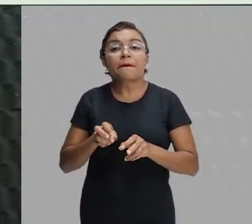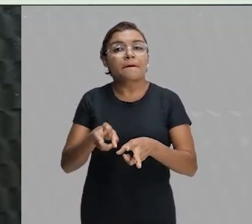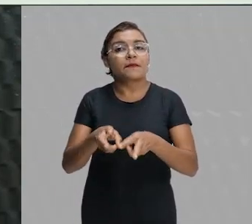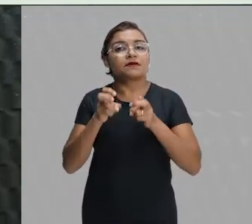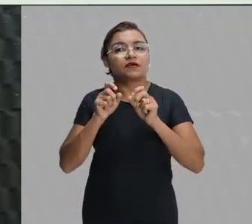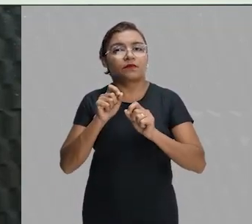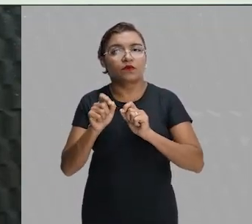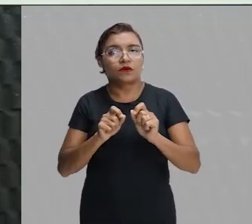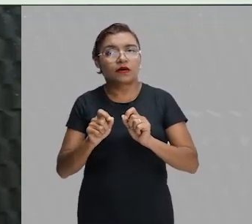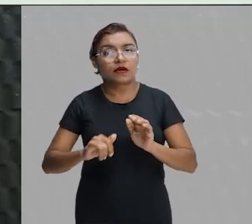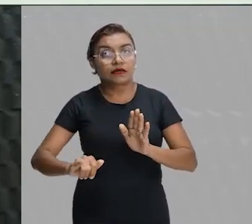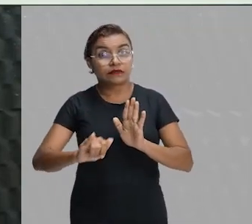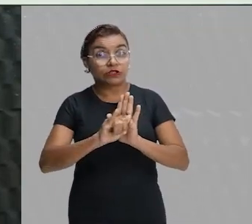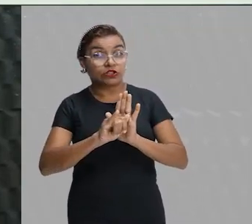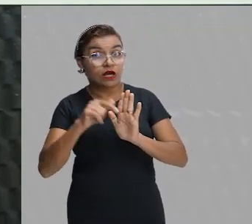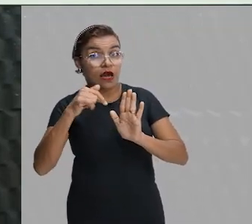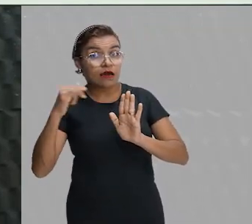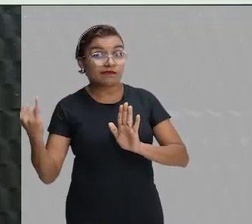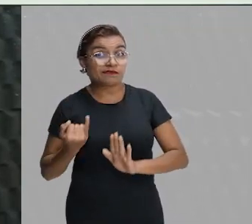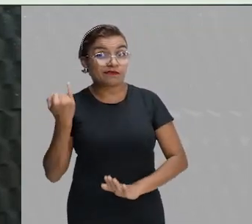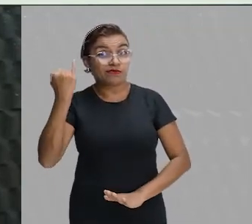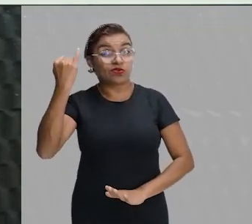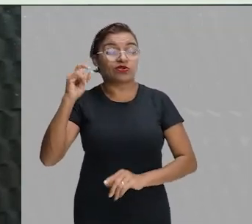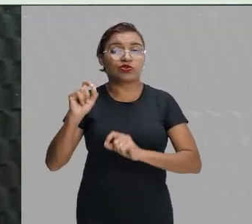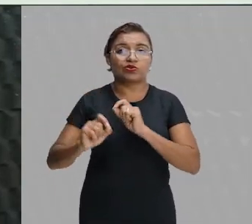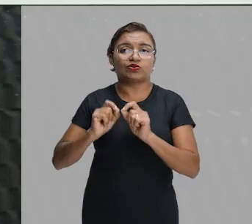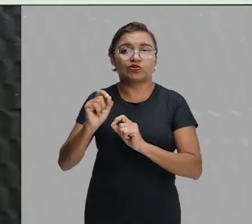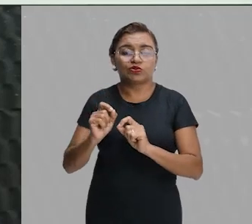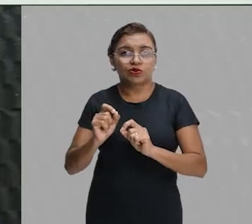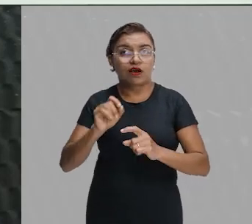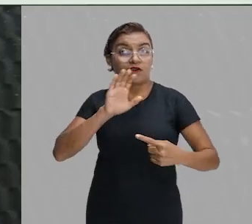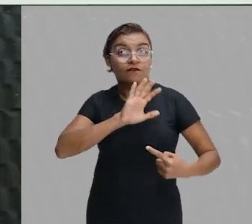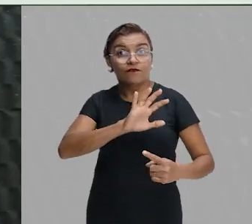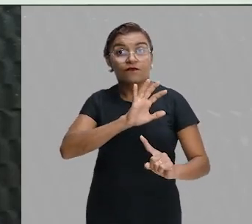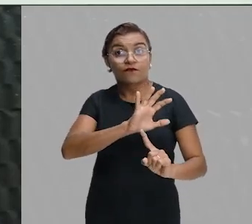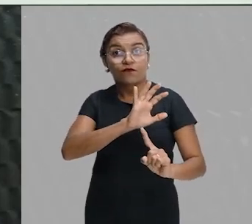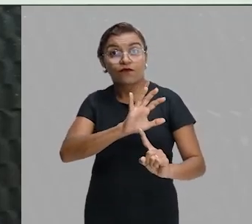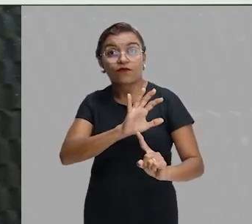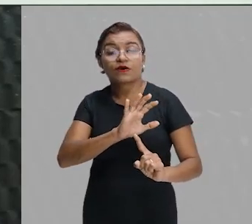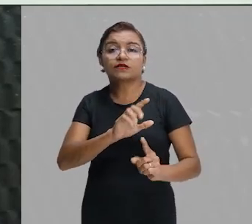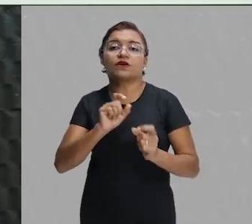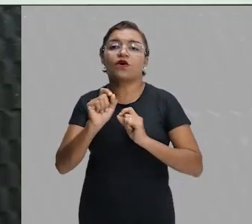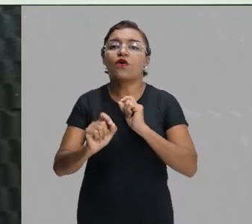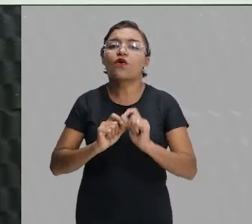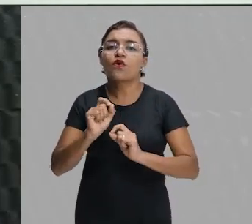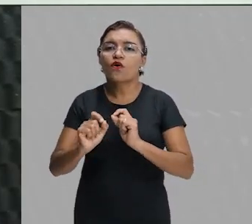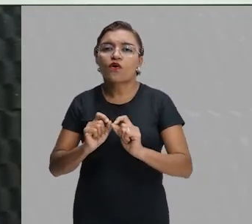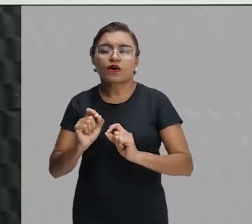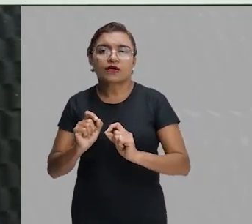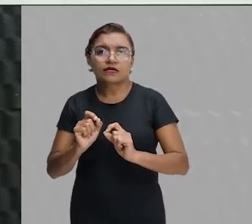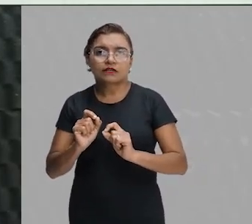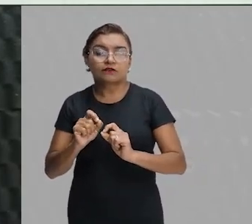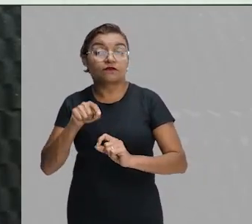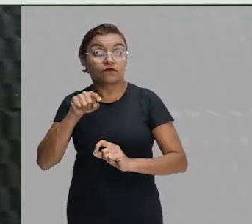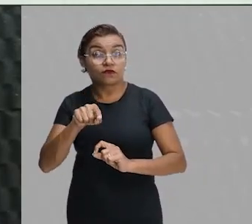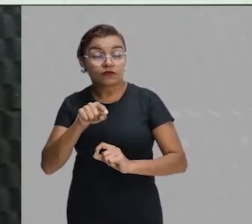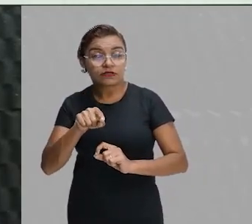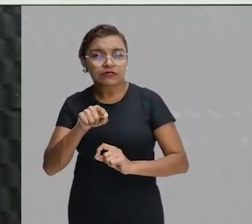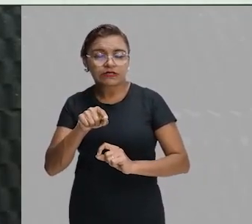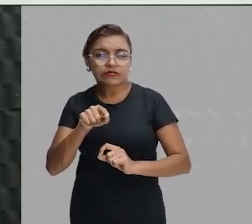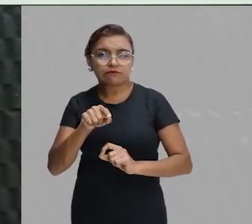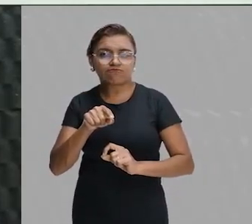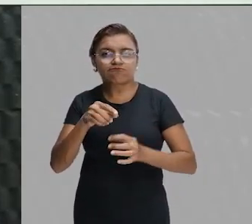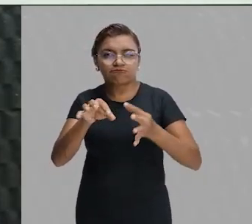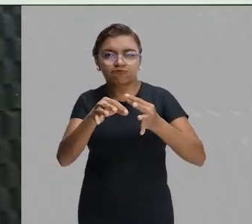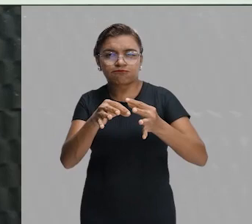princípio da identidade é ele que vai trazer a própria condição de você atribuir esta paridade. Eu vou tratar do mesmo assunto